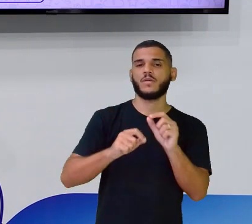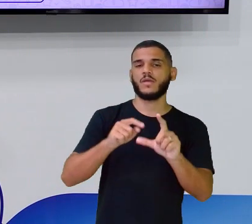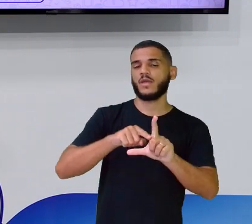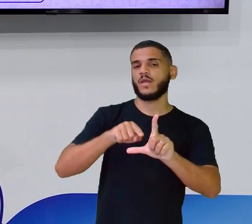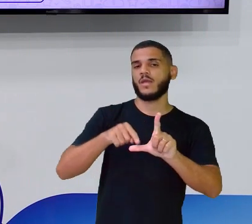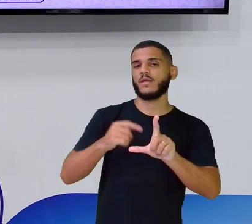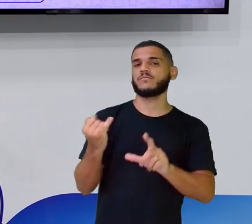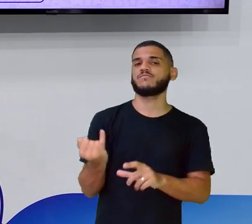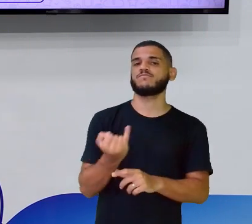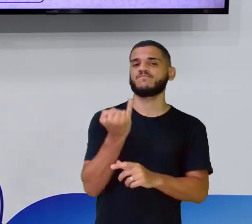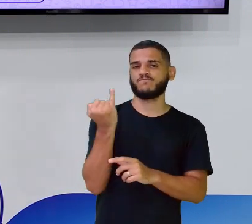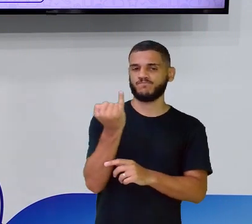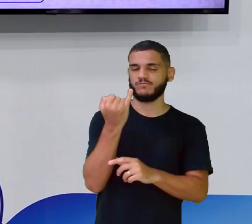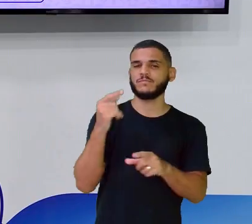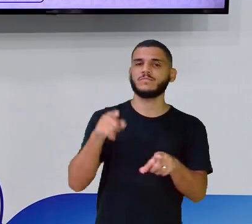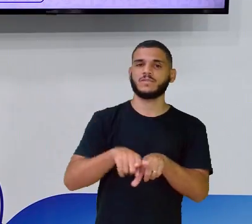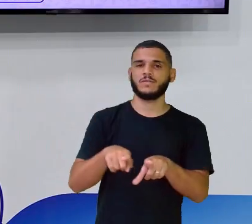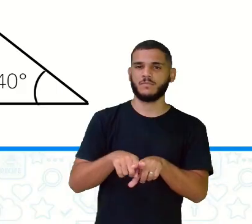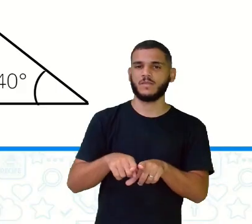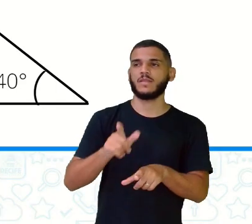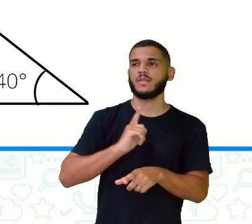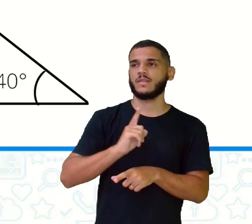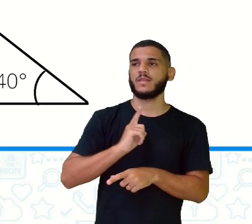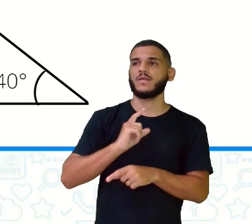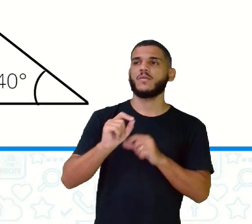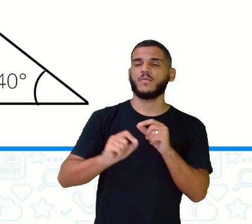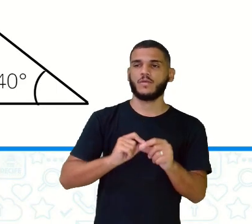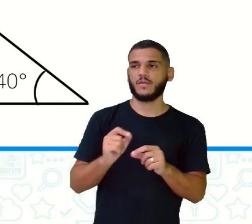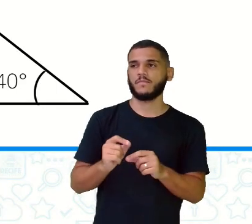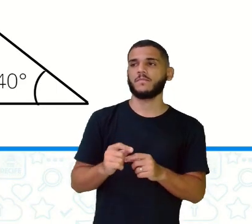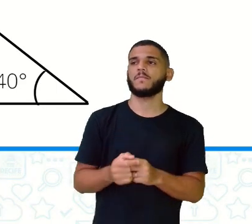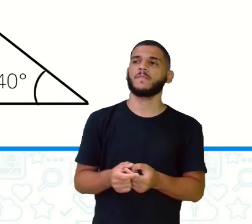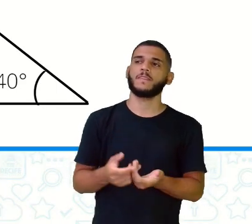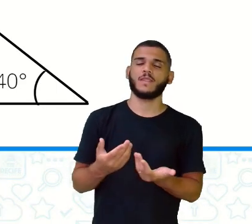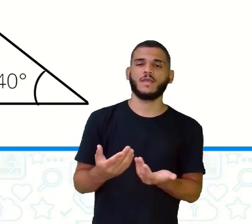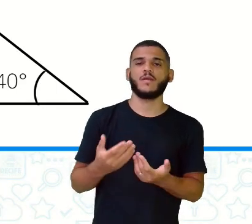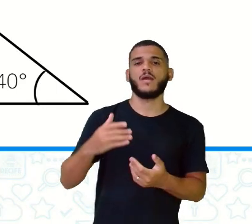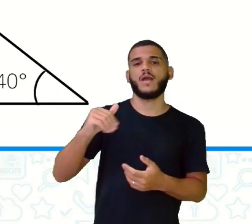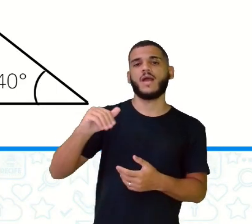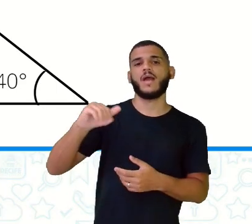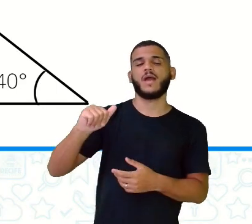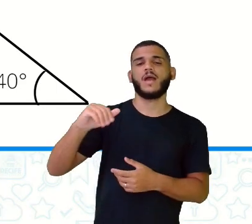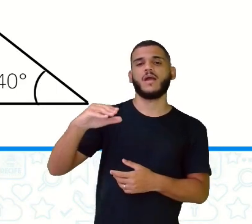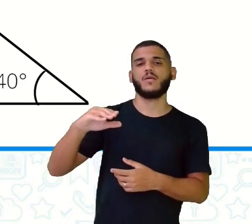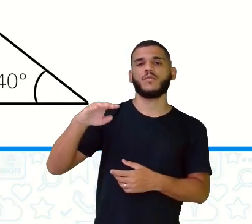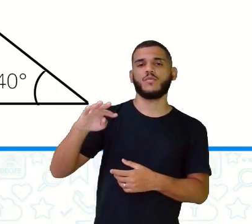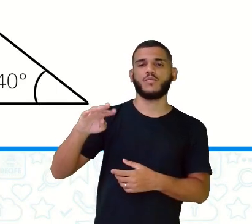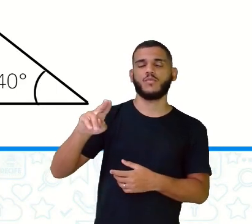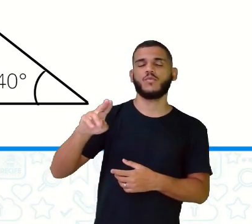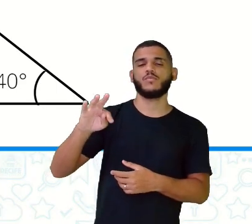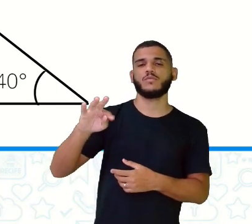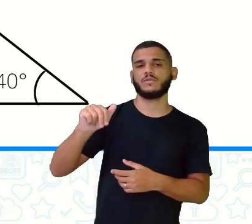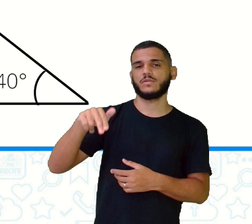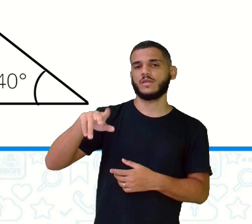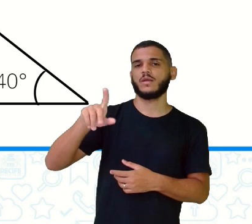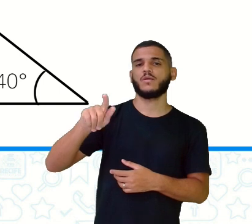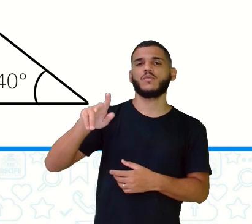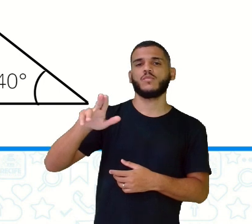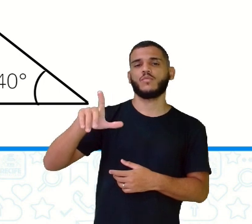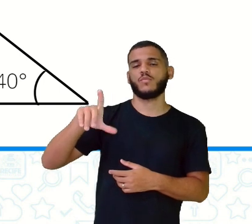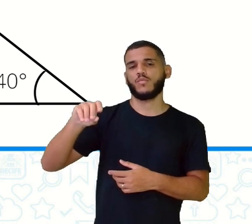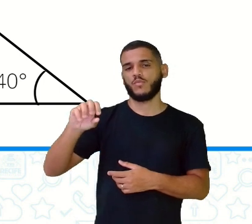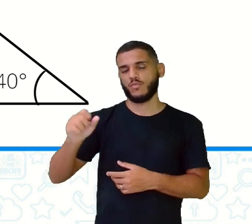é importantíssimo. Eu tenho um acutângulo quando os 3 ângulos são agudos, ou seja,